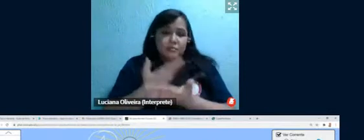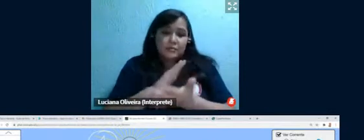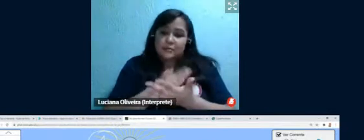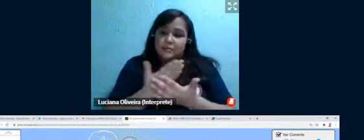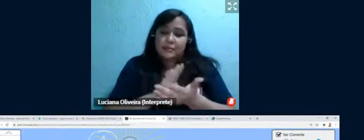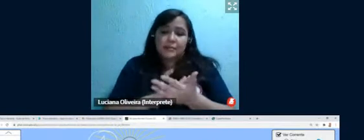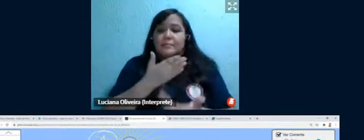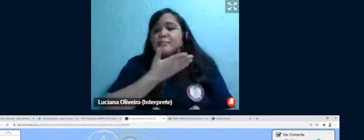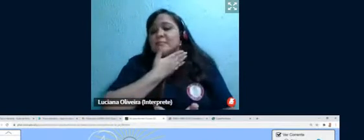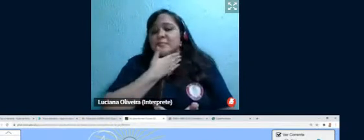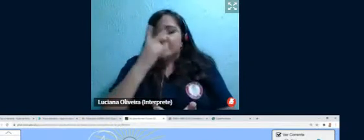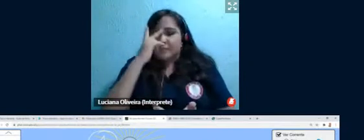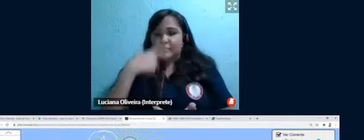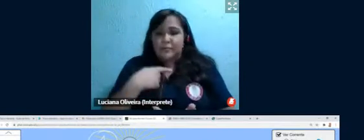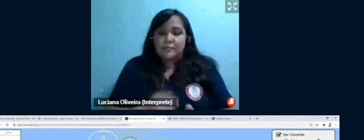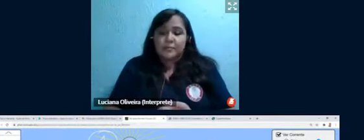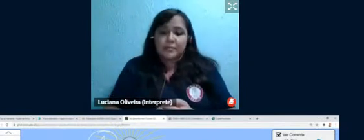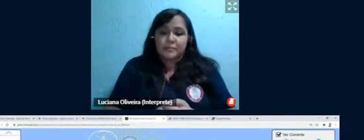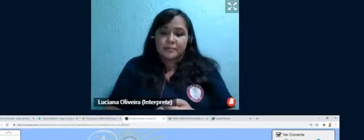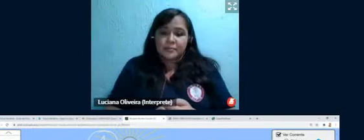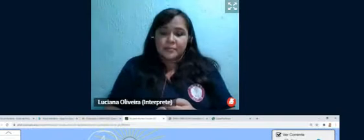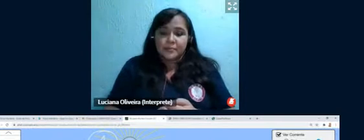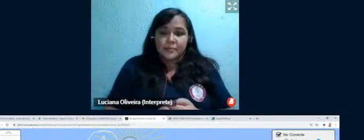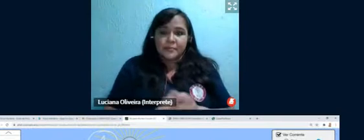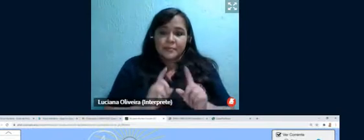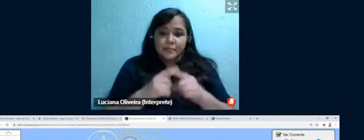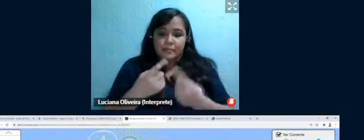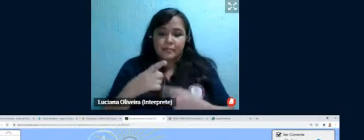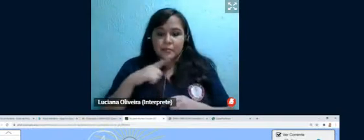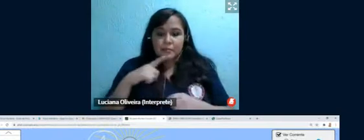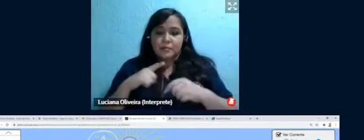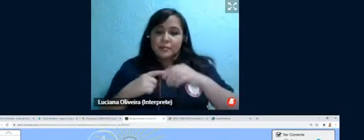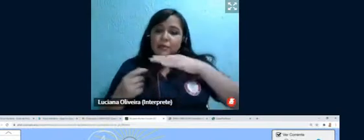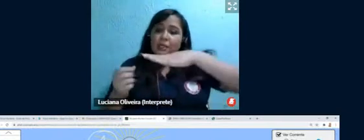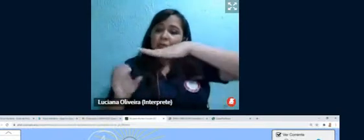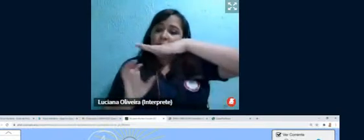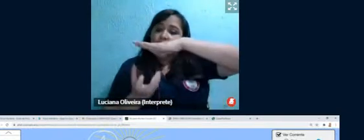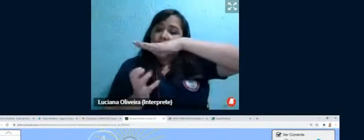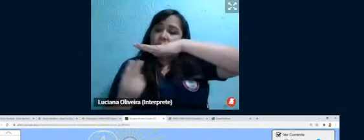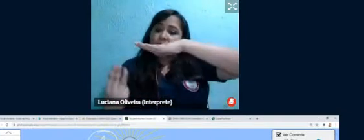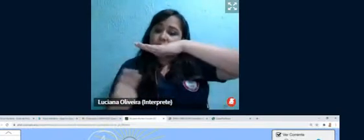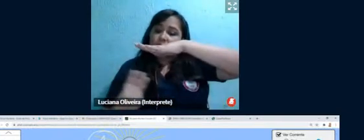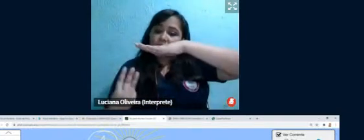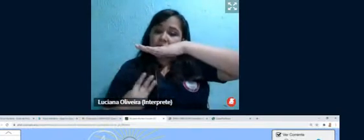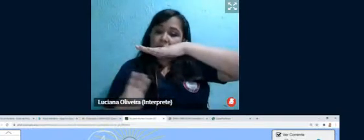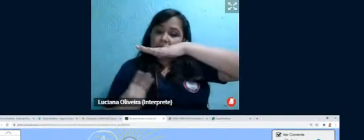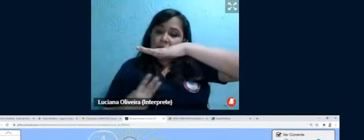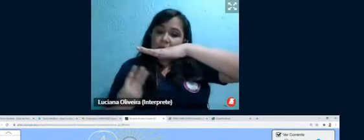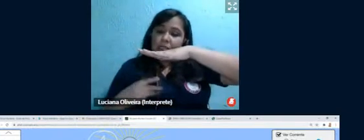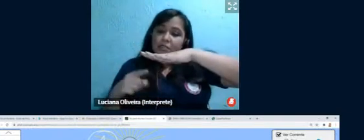Observe que agora ó, tem 3 volts aqui na lâmpada 3. Como a resistência desta lâmpada é menor,